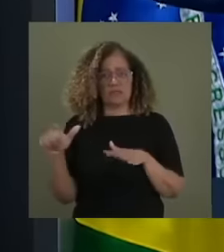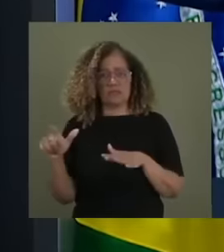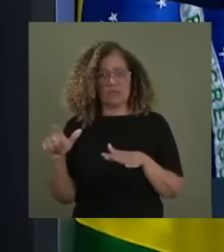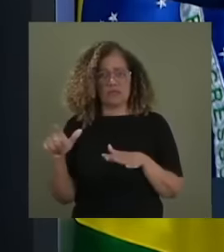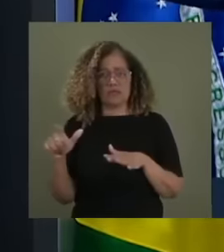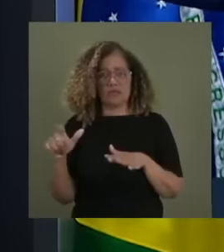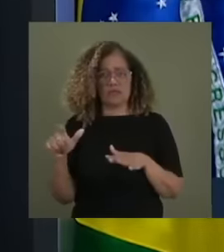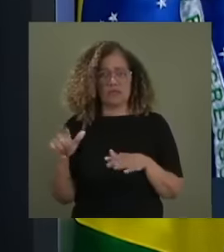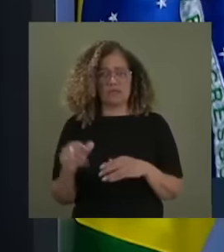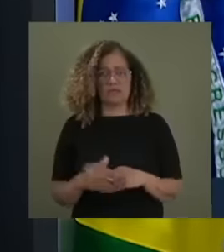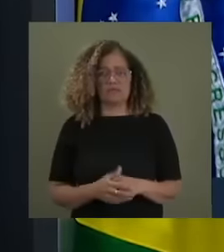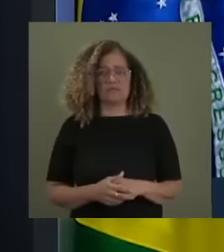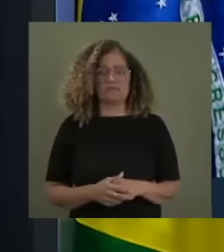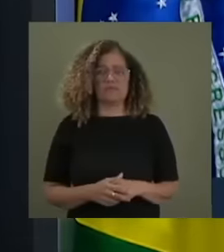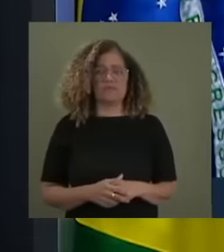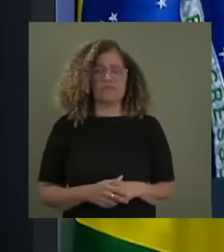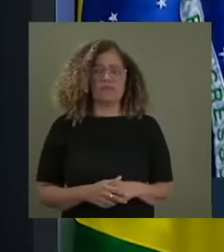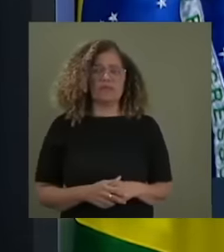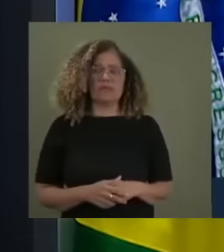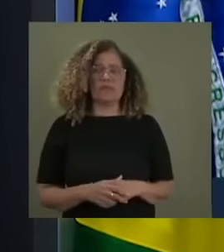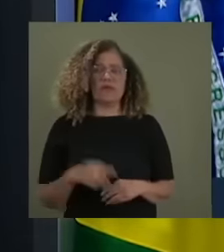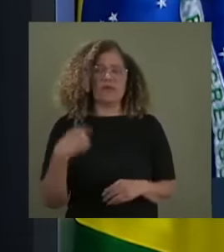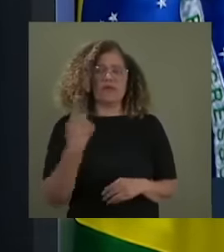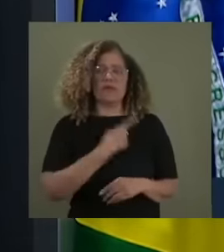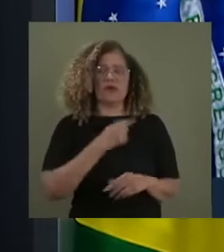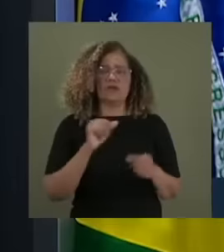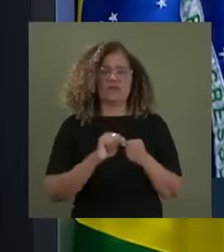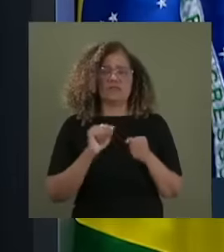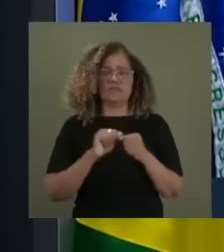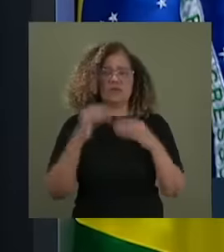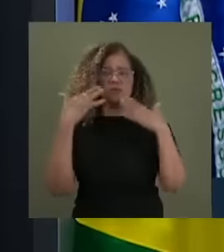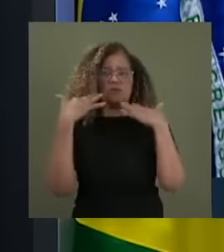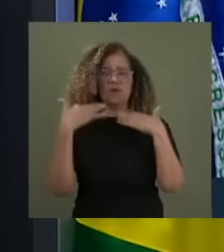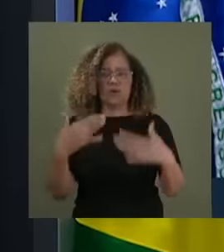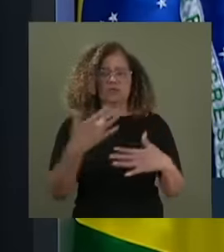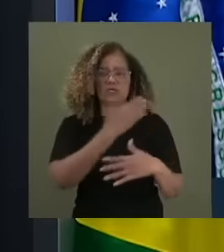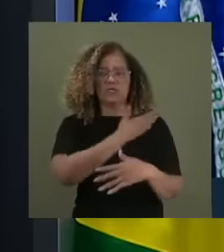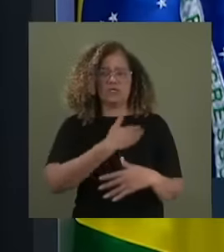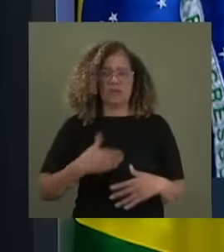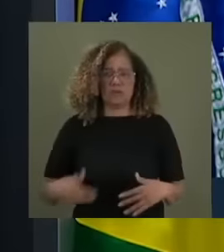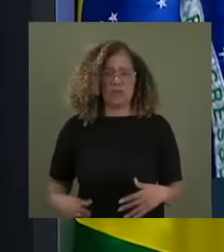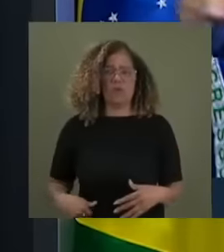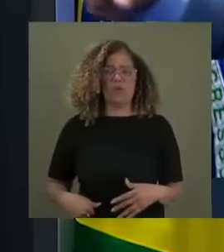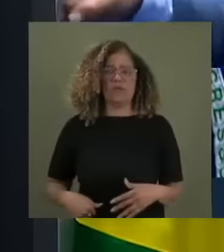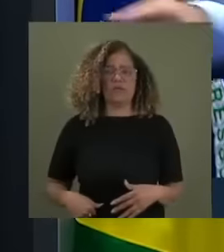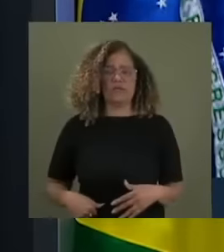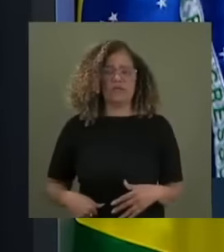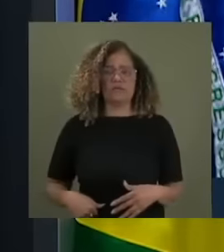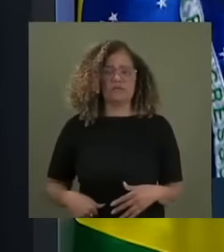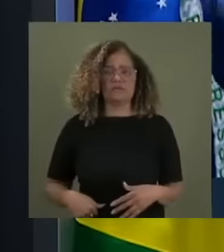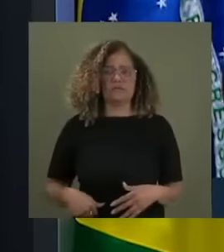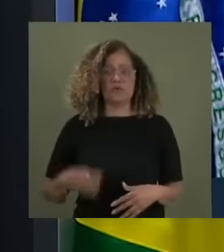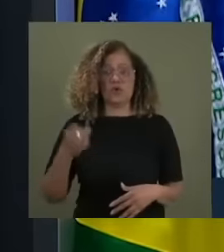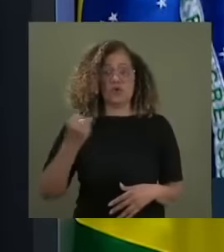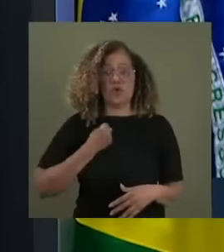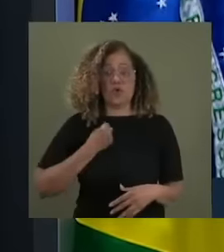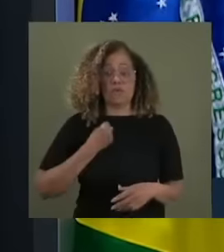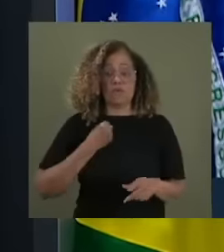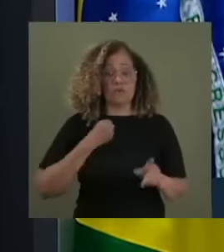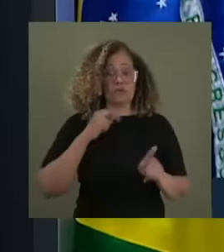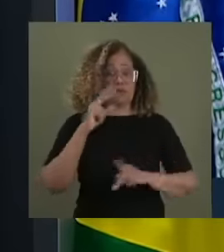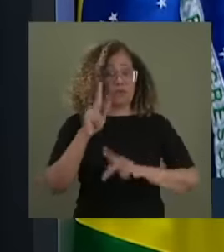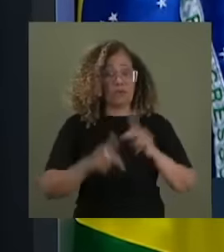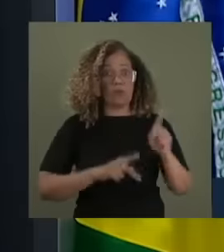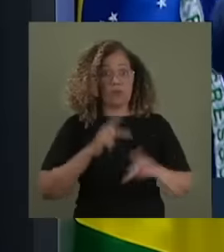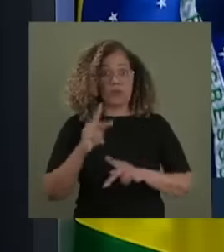rolão que nós fizemos uma audiência pública no senado recorde de audiência da história com a participação da